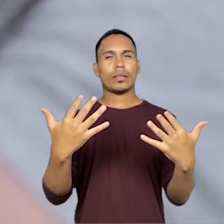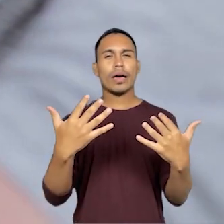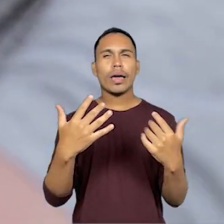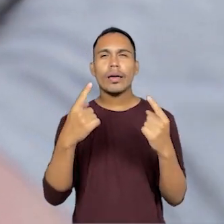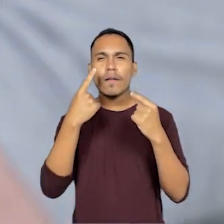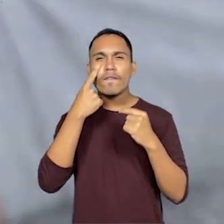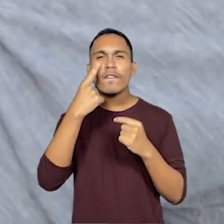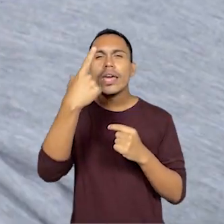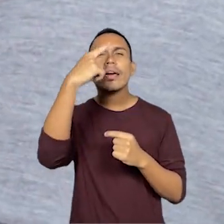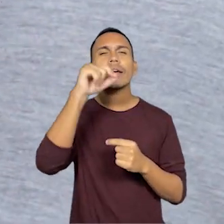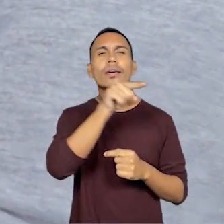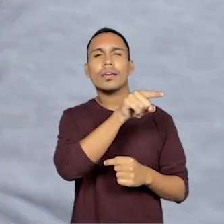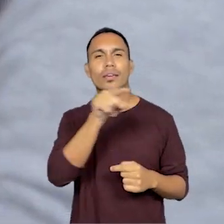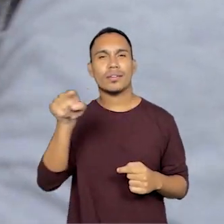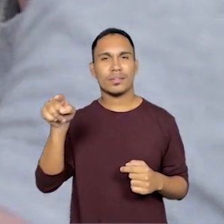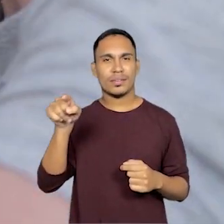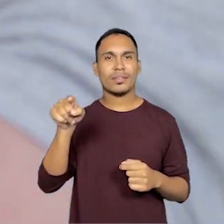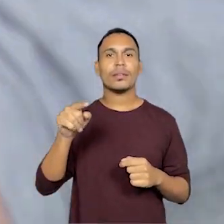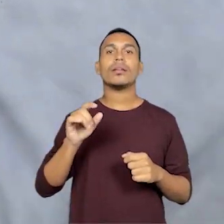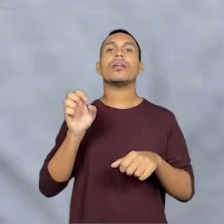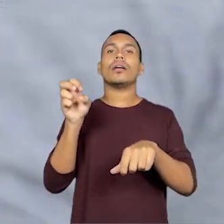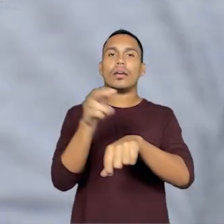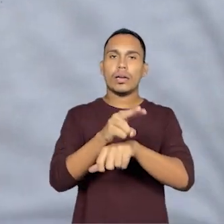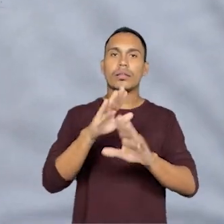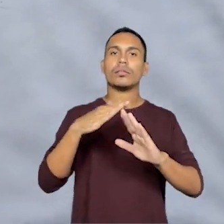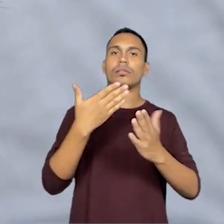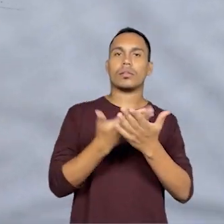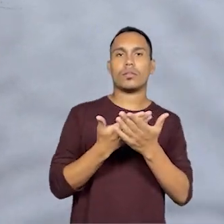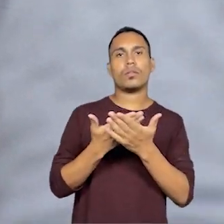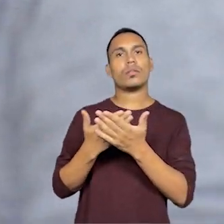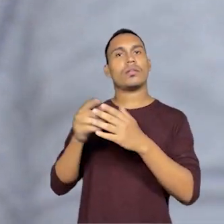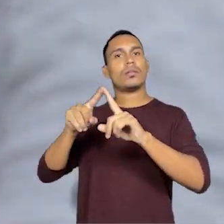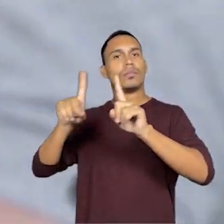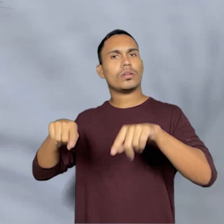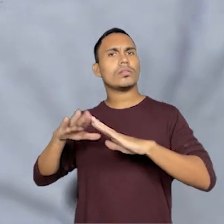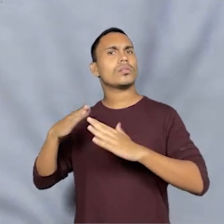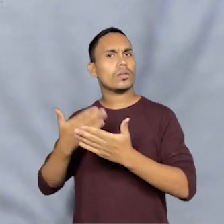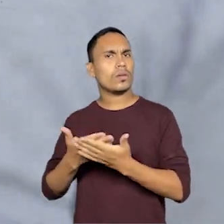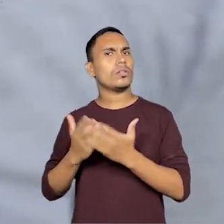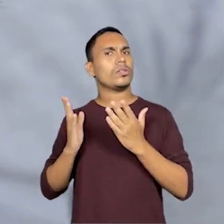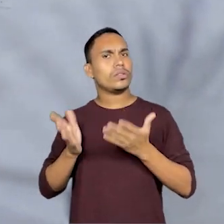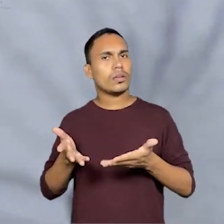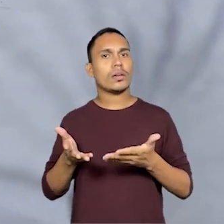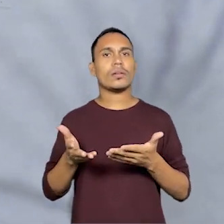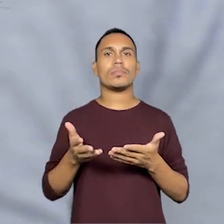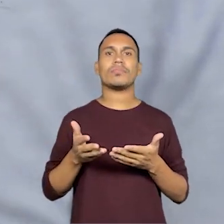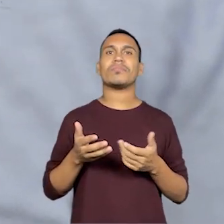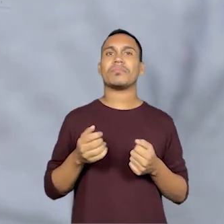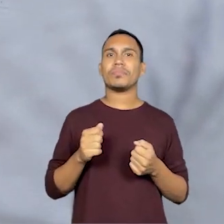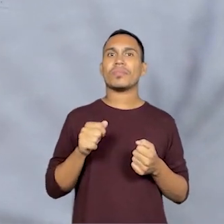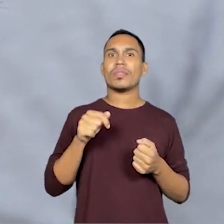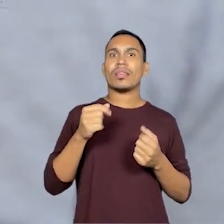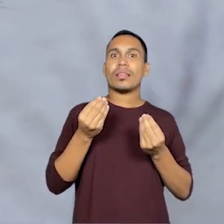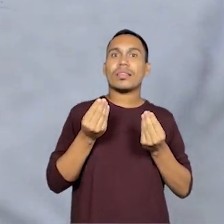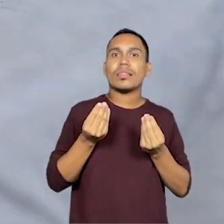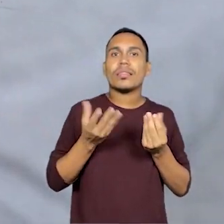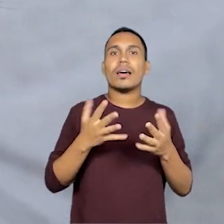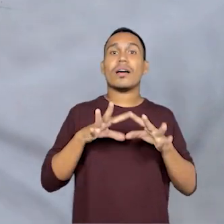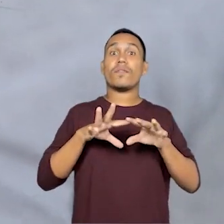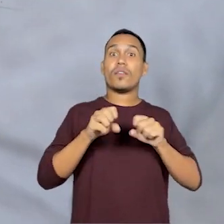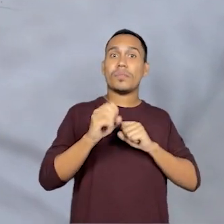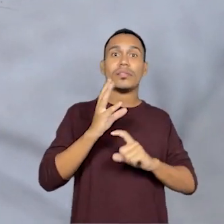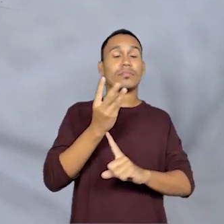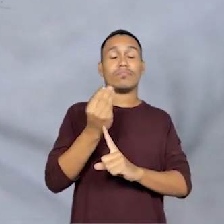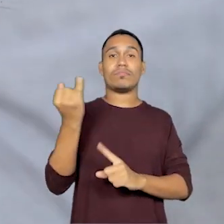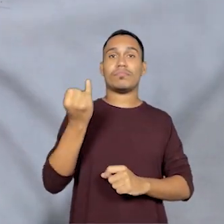grupo nasce e a gente já entra na escola, a gente já desenvolve projetos na escola. Eu entendo que ali é muito forte, a formação artística... Primeiro a gente